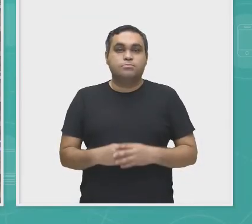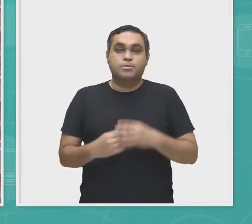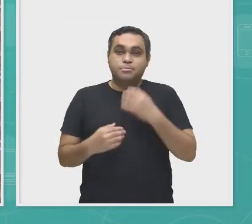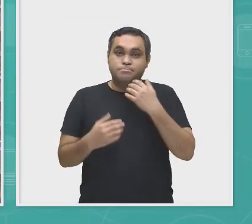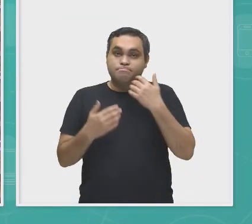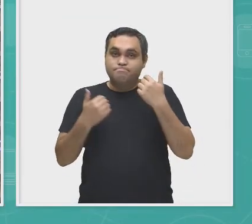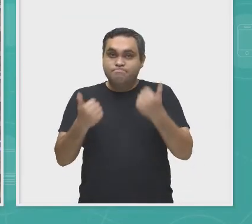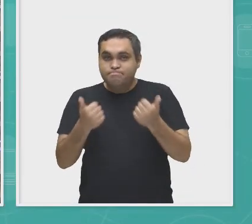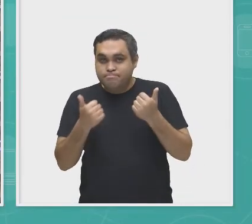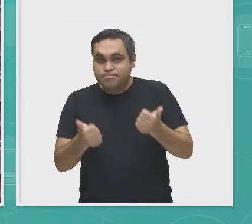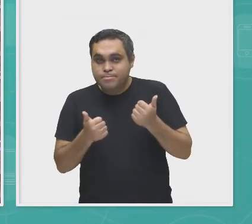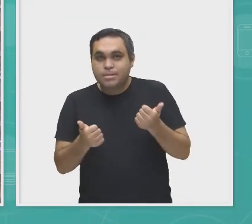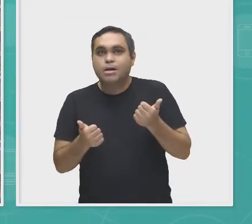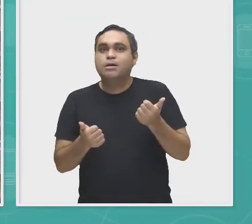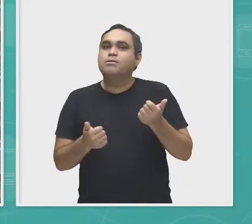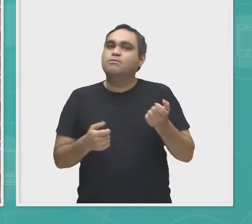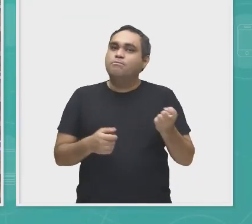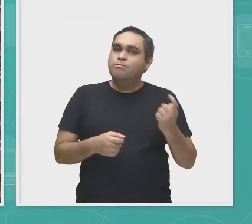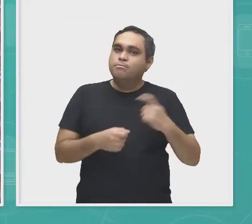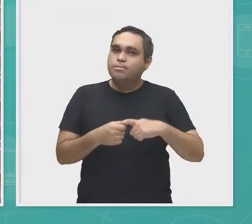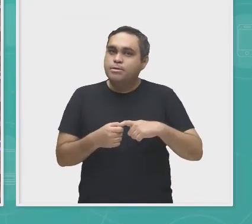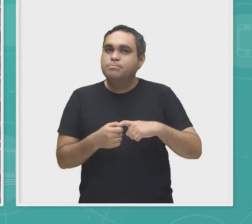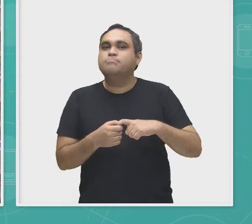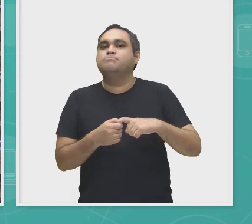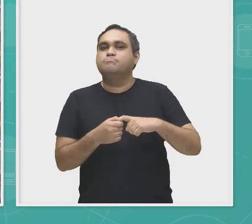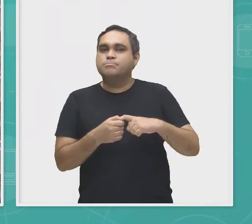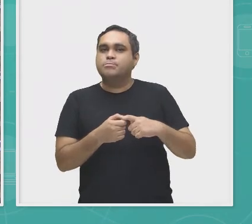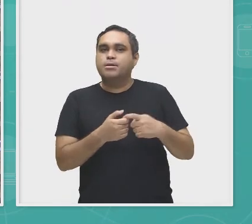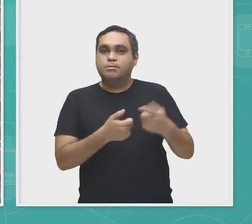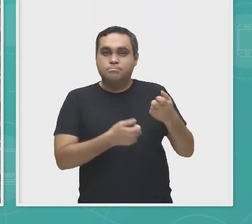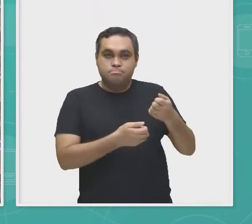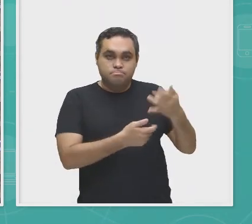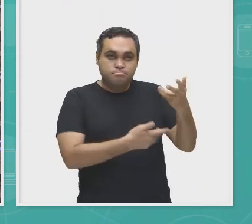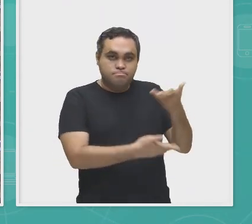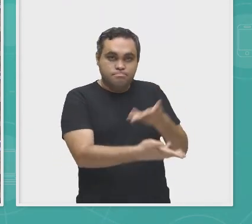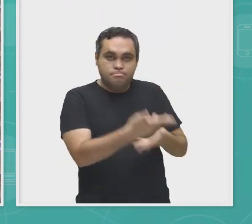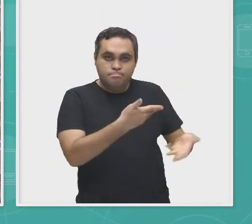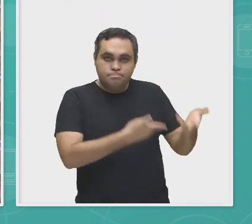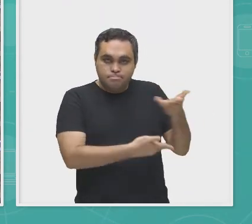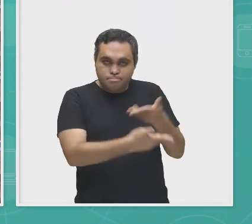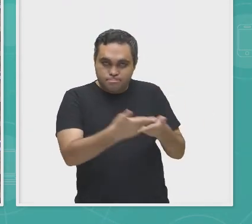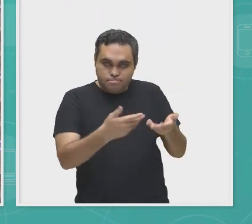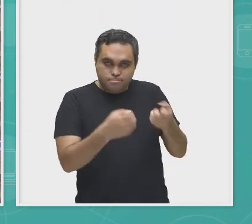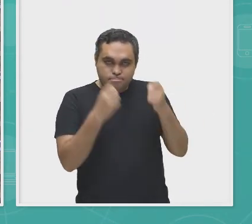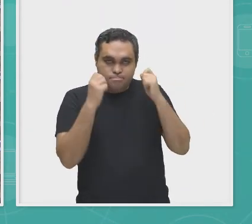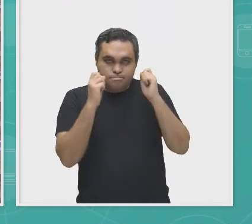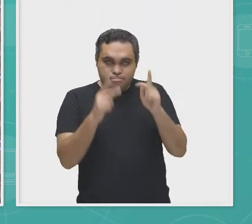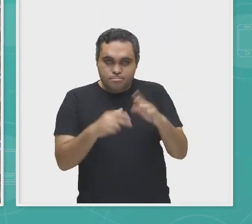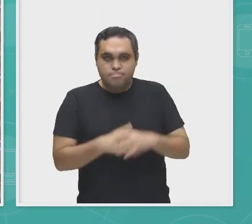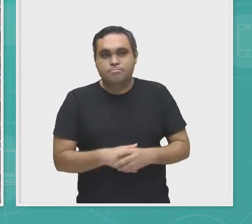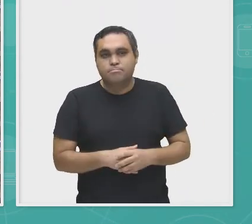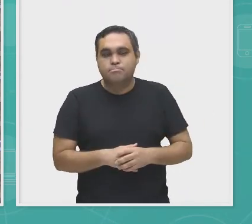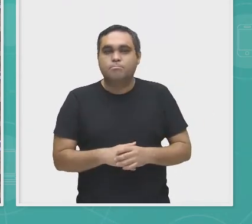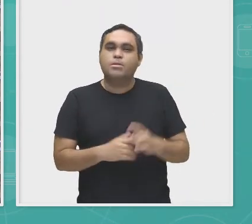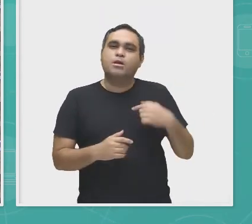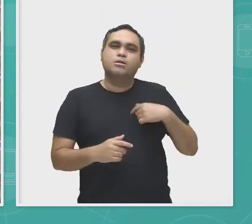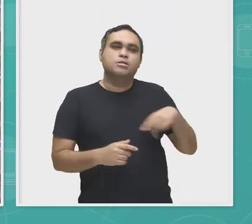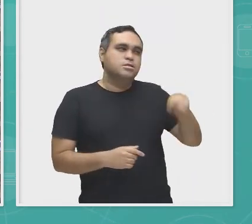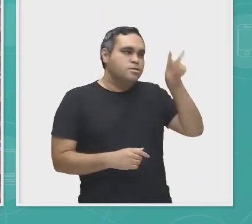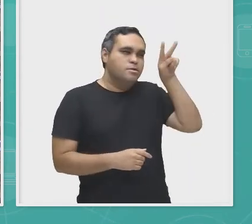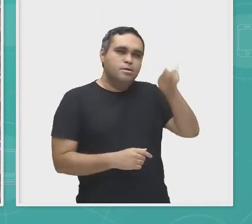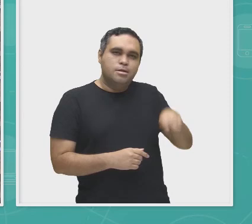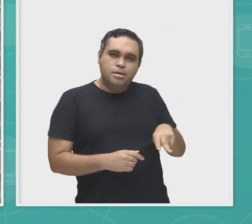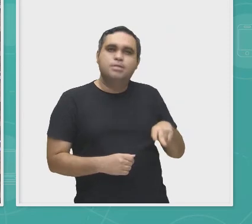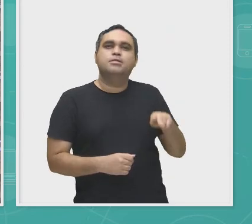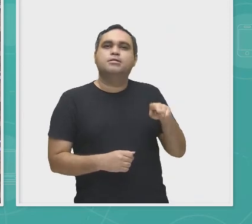Muito bem, querida Amazonas, estamos de volta para a nossa interatividade da nossa dinâmica local interativa. Estava acompanhando vocês aqui no desempenho